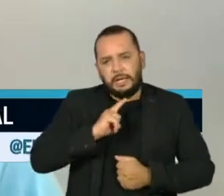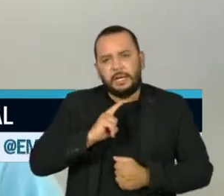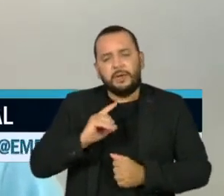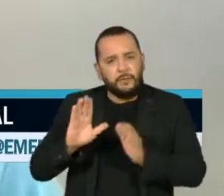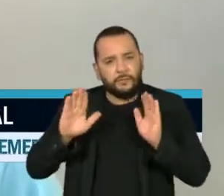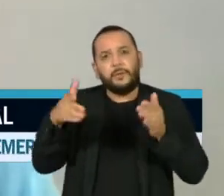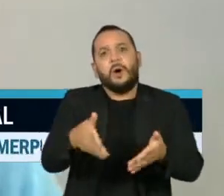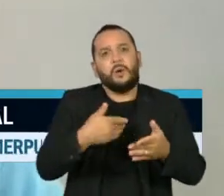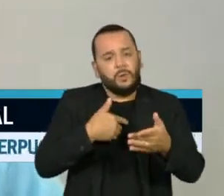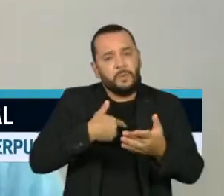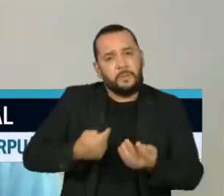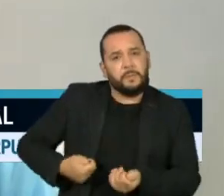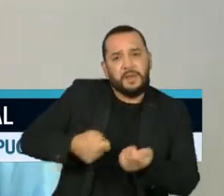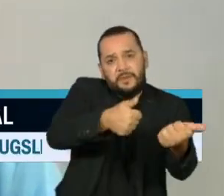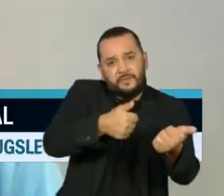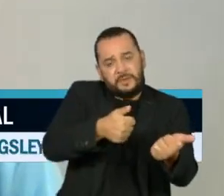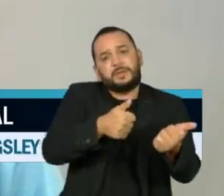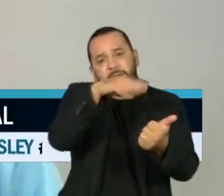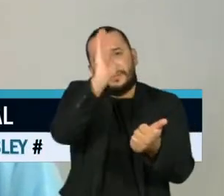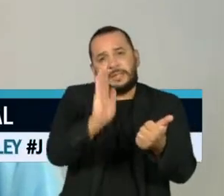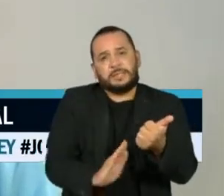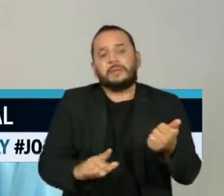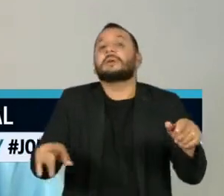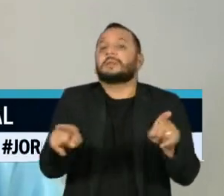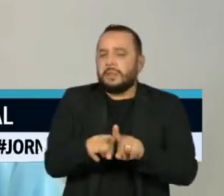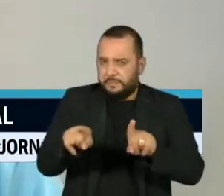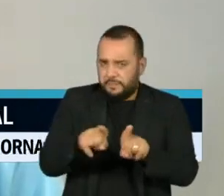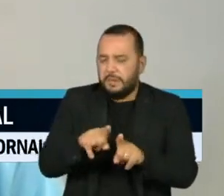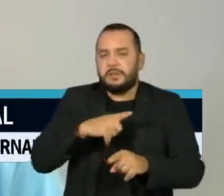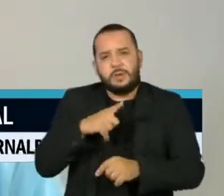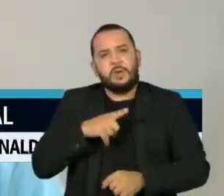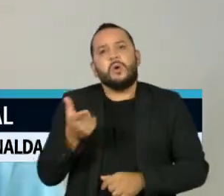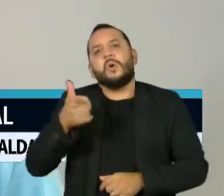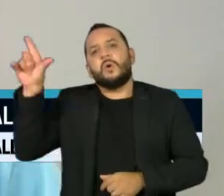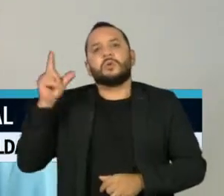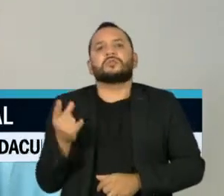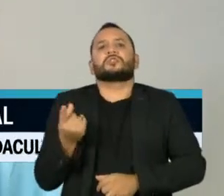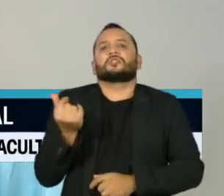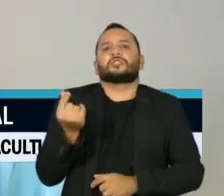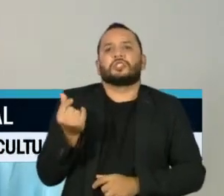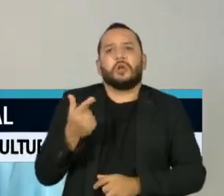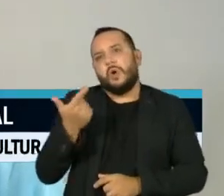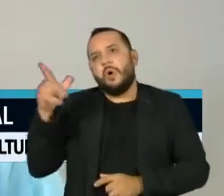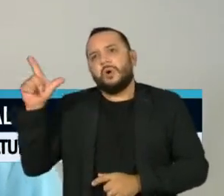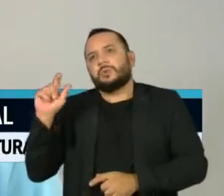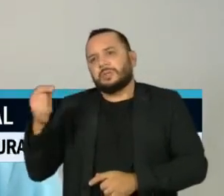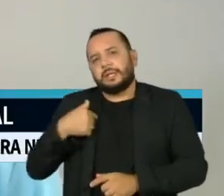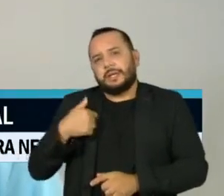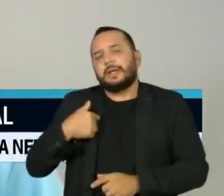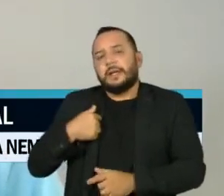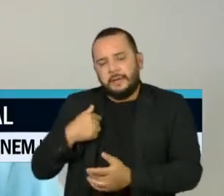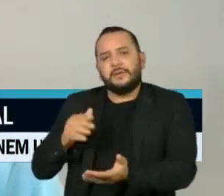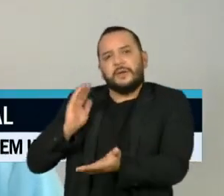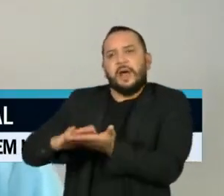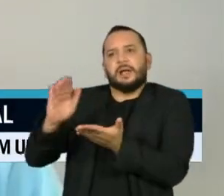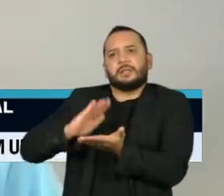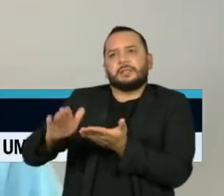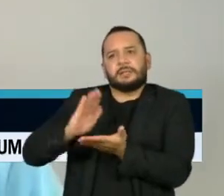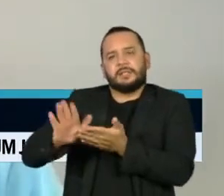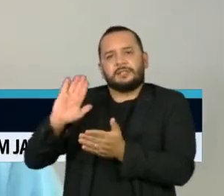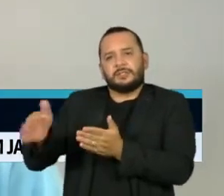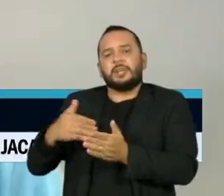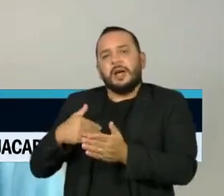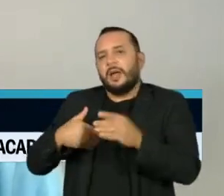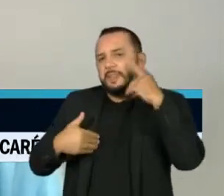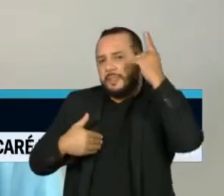pagamento do Auxílio Brasil e tem uma série de outros, os outros recursos estão comprometidos com emendas, tal, tudo